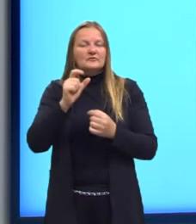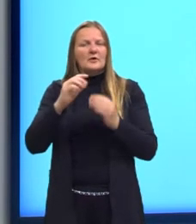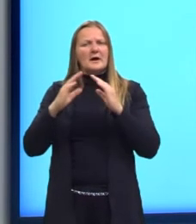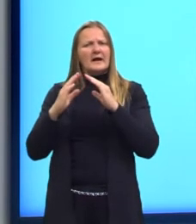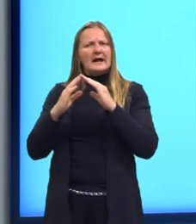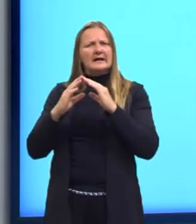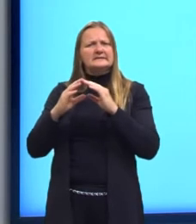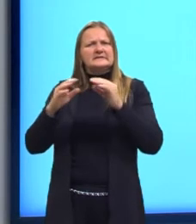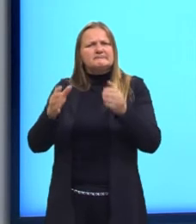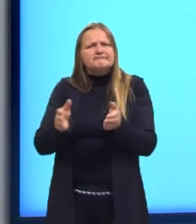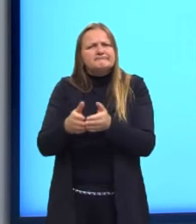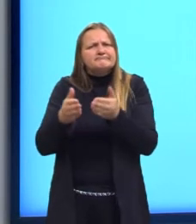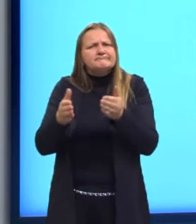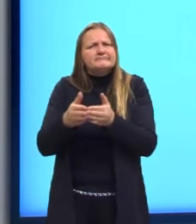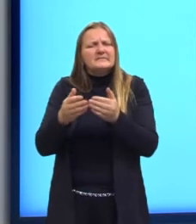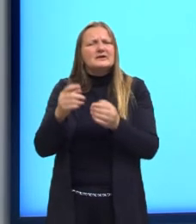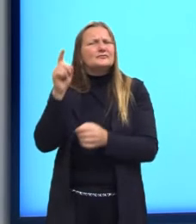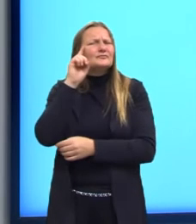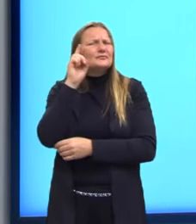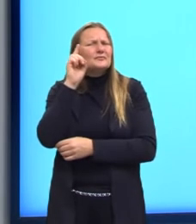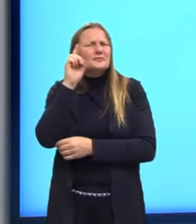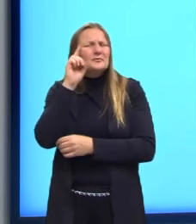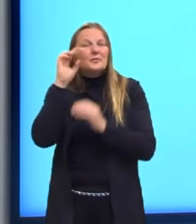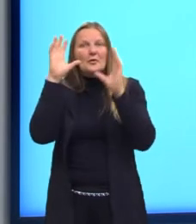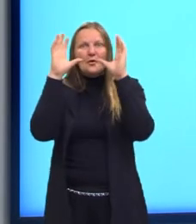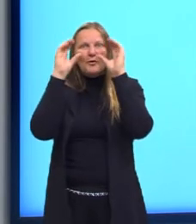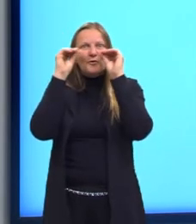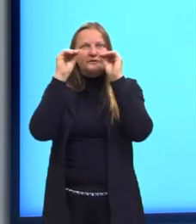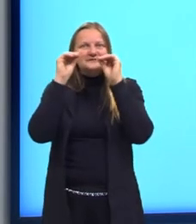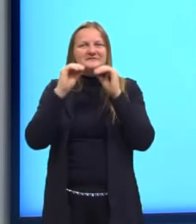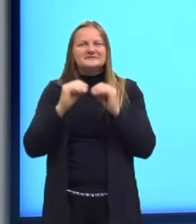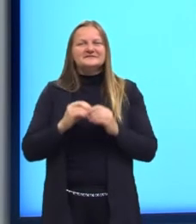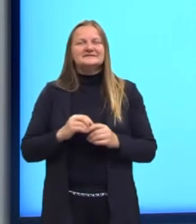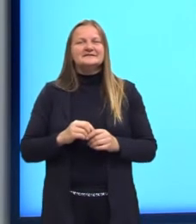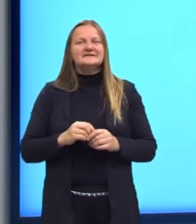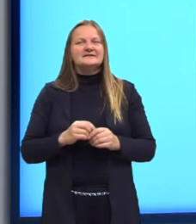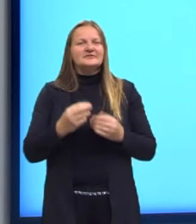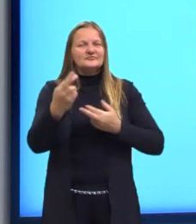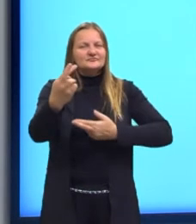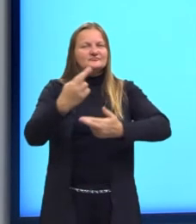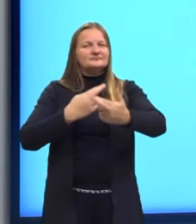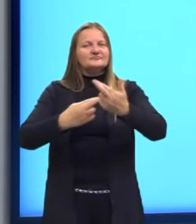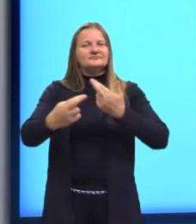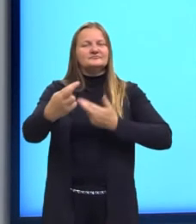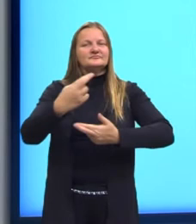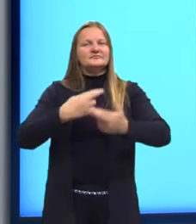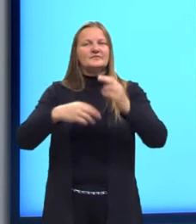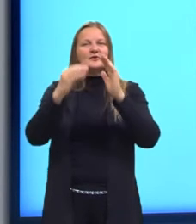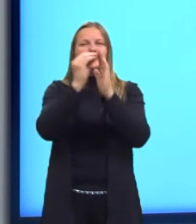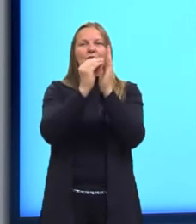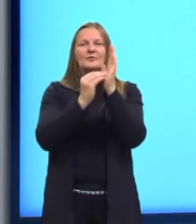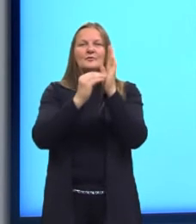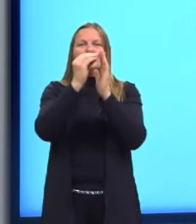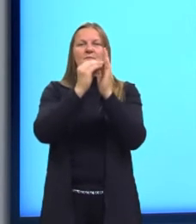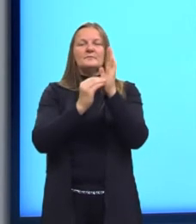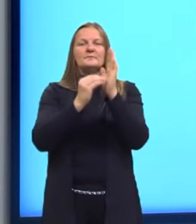tem todas as noites a possibilidade de interagir com conteúdos